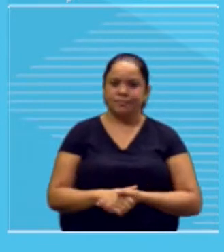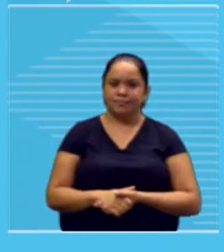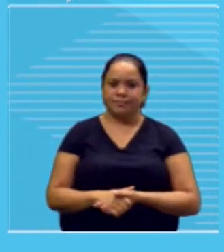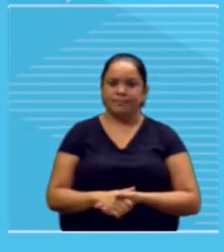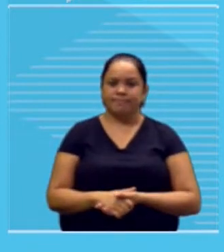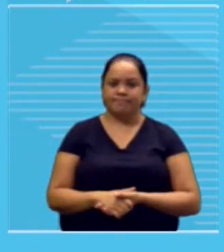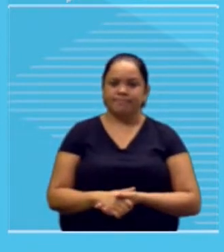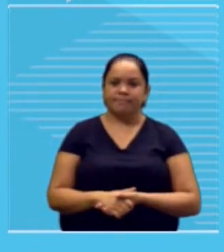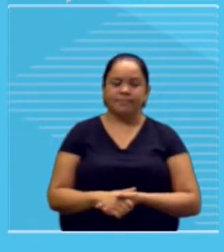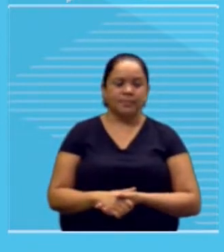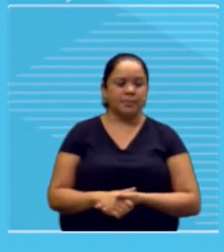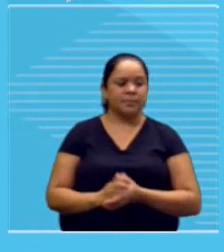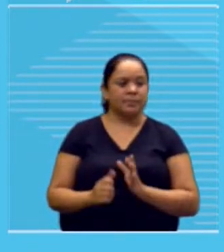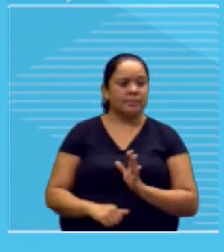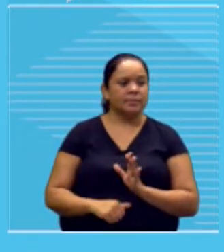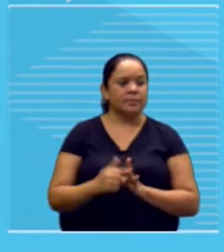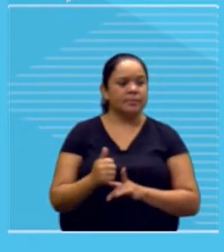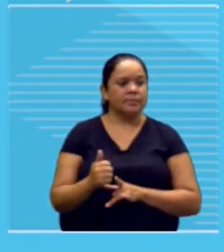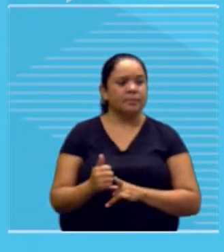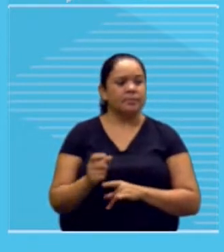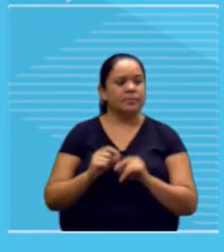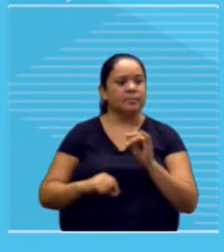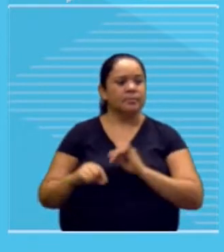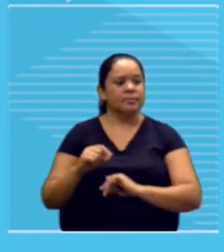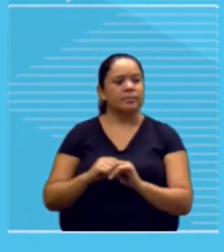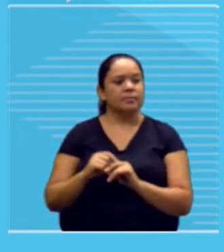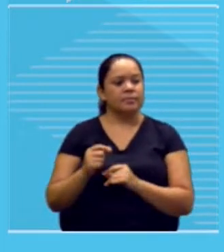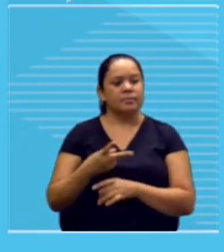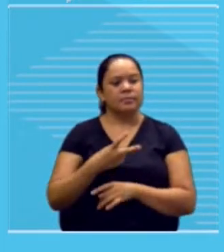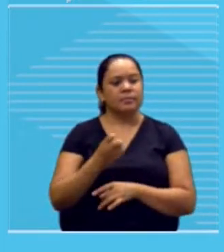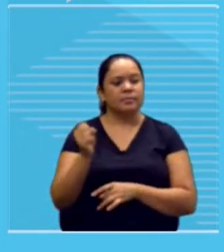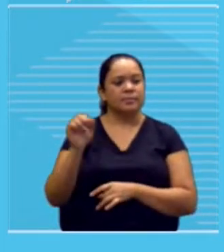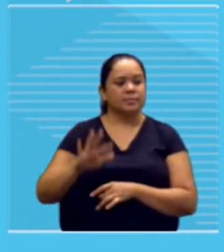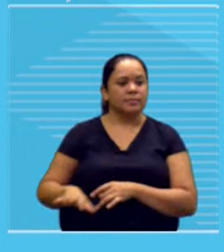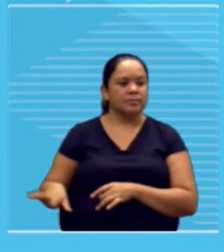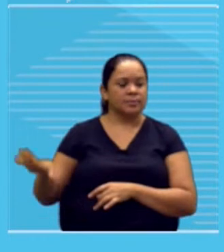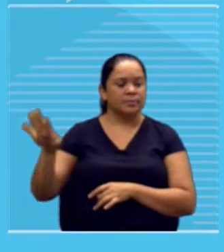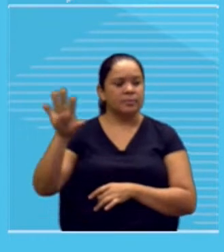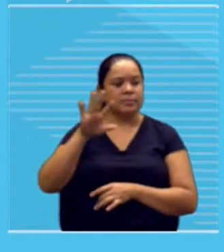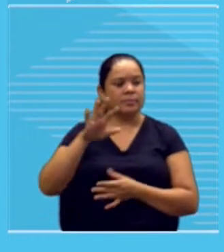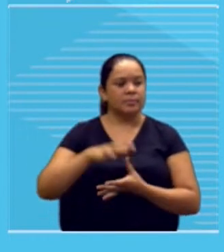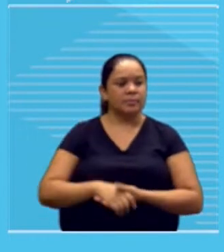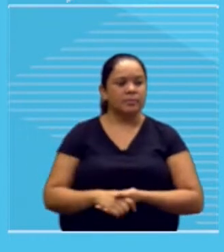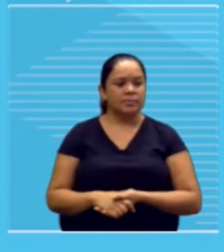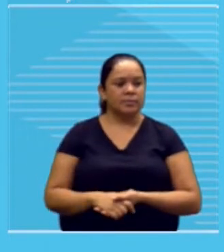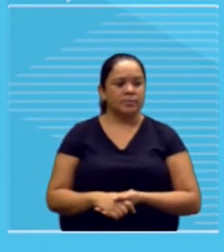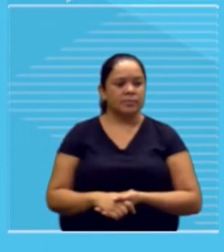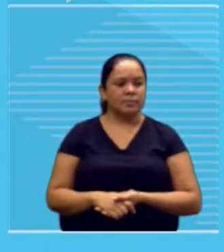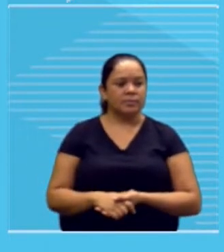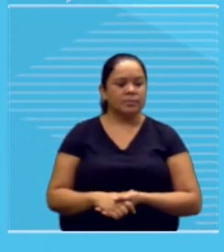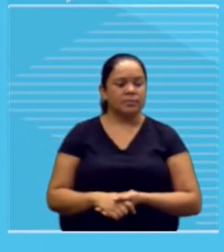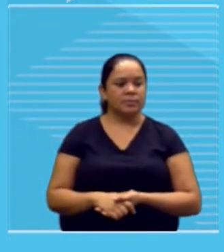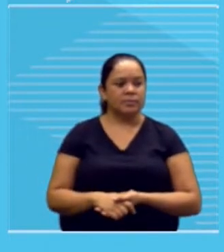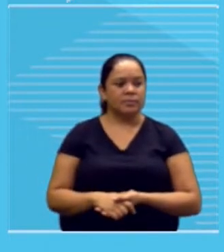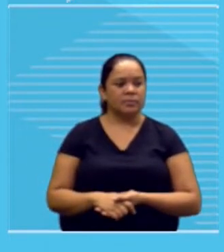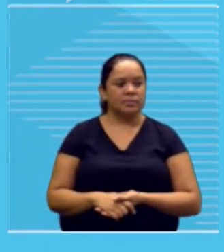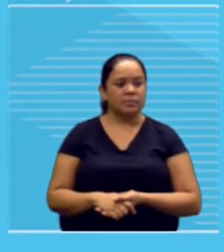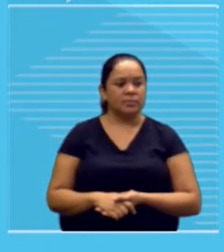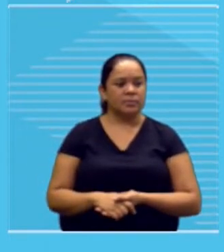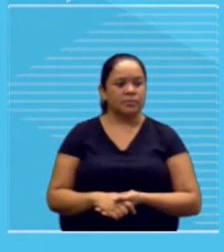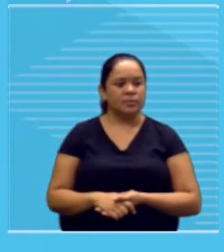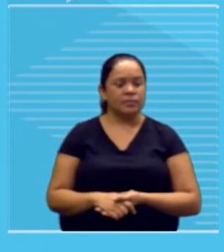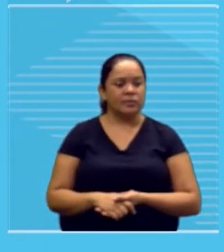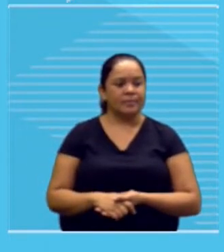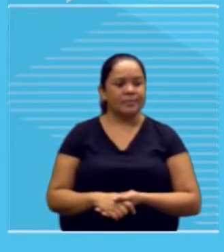coisa que você tem que observar a imagem né gente a imagem aí ó pessoa que eu consigo entender visualizar que é uma salada uma